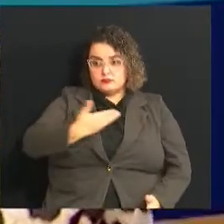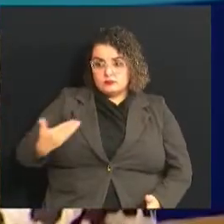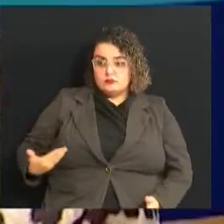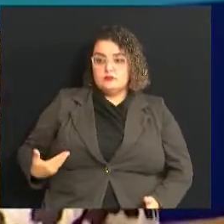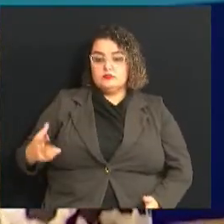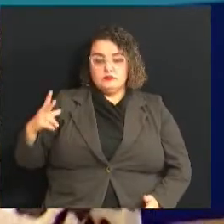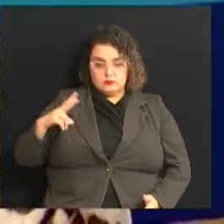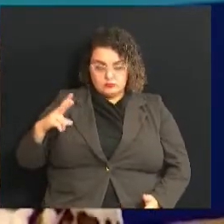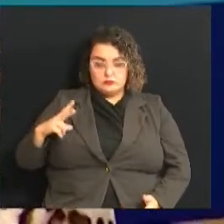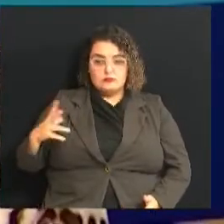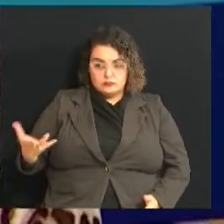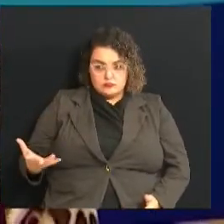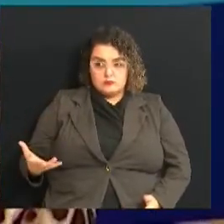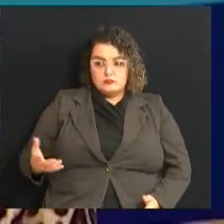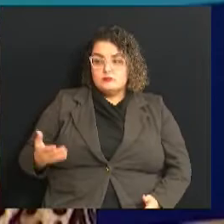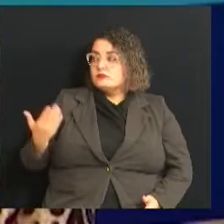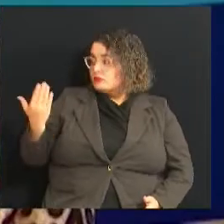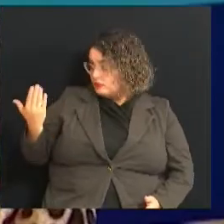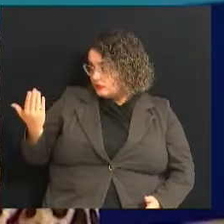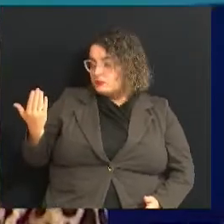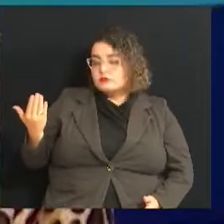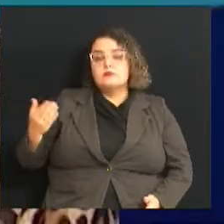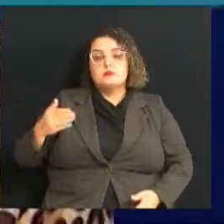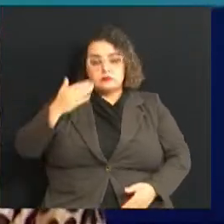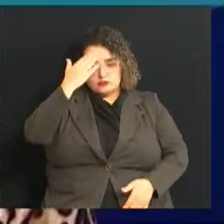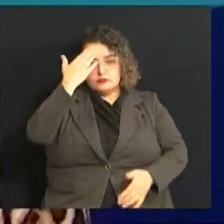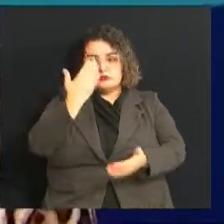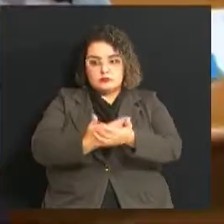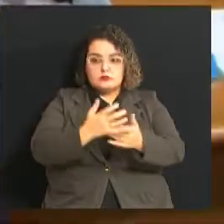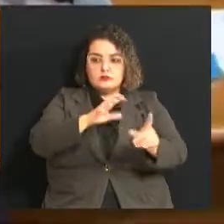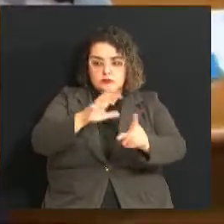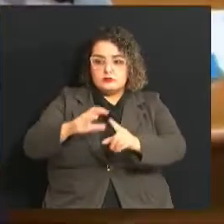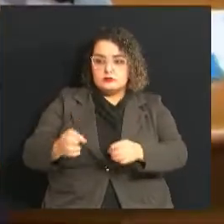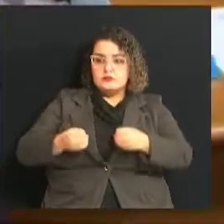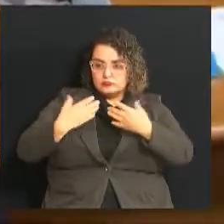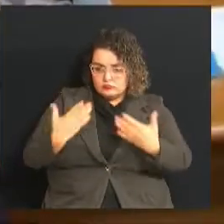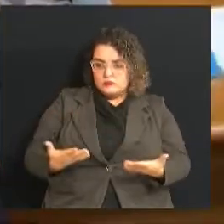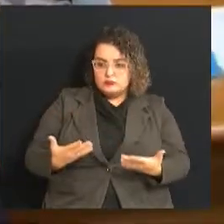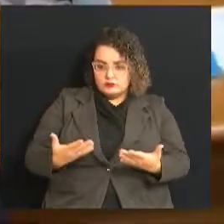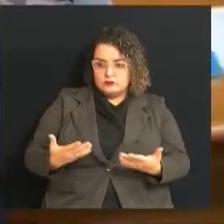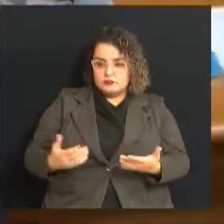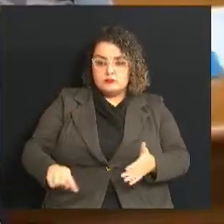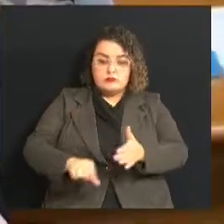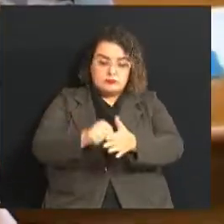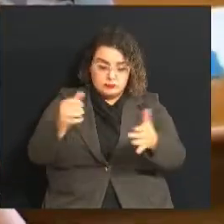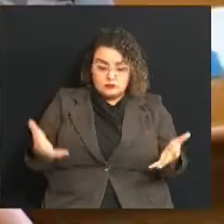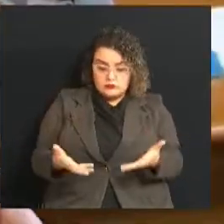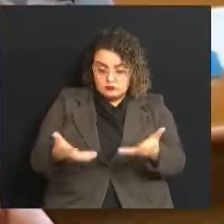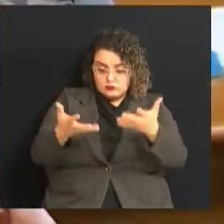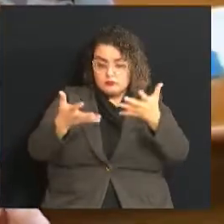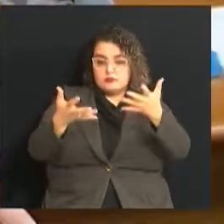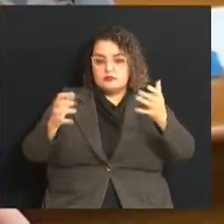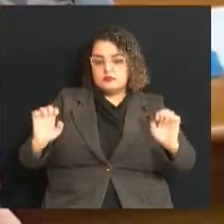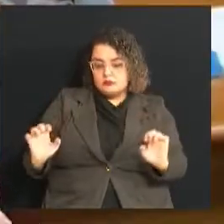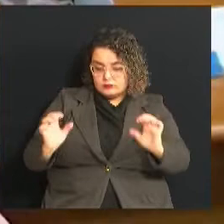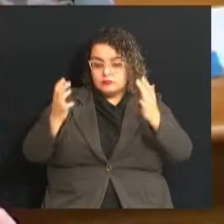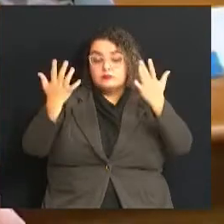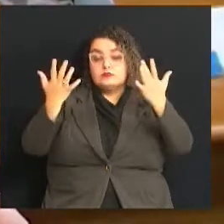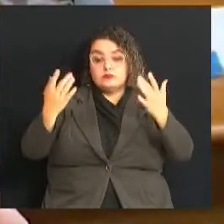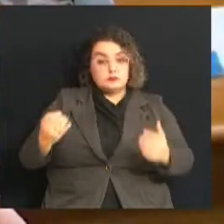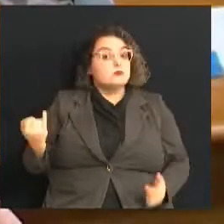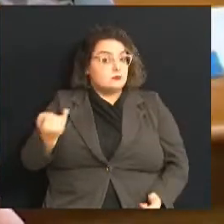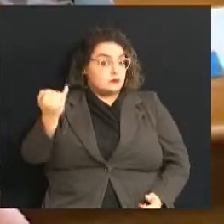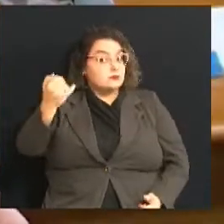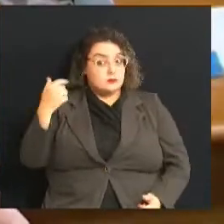Caprioli acredita que as mudanças devem trazer um impacto na economia. Primeiro é fomentar os eventos, é muito importante para